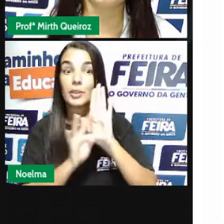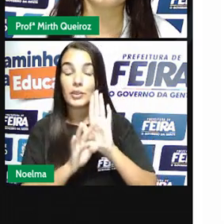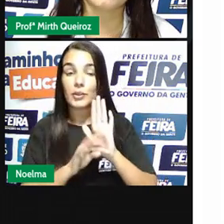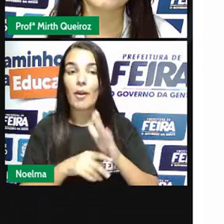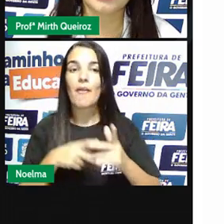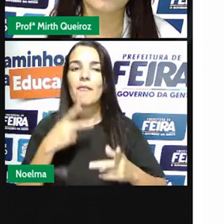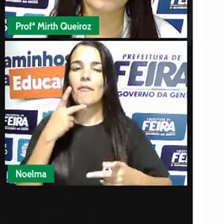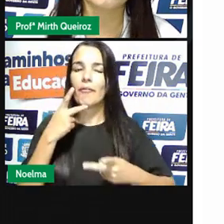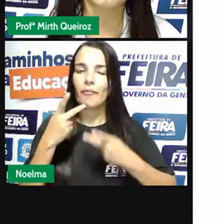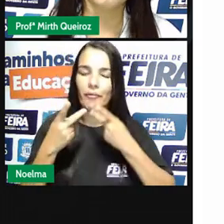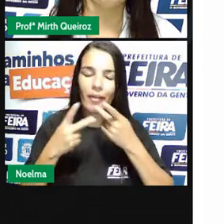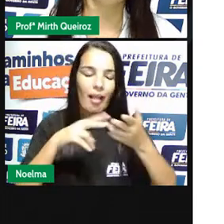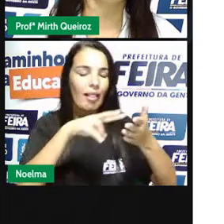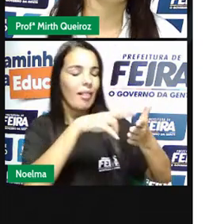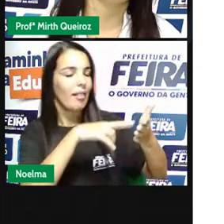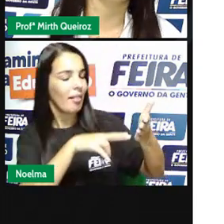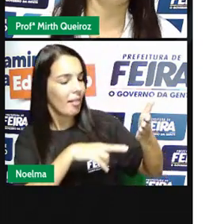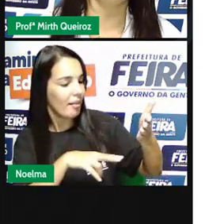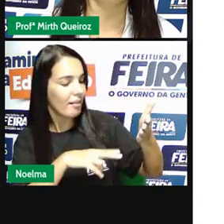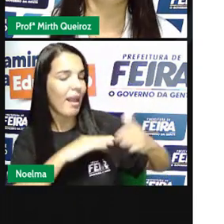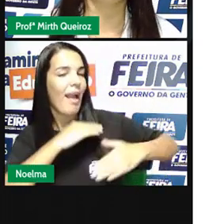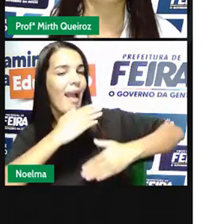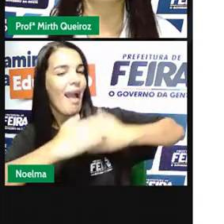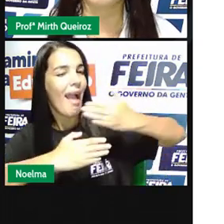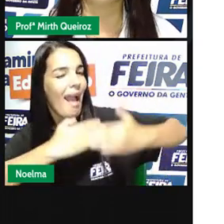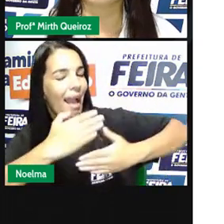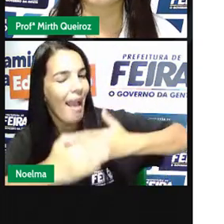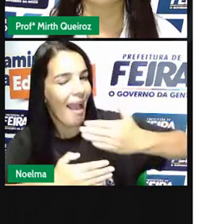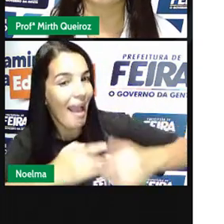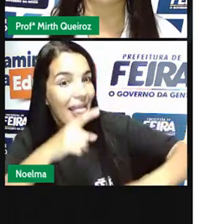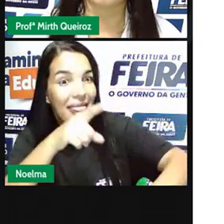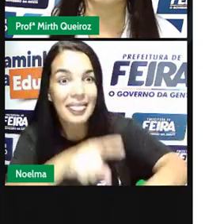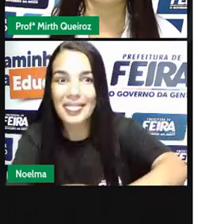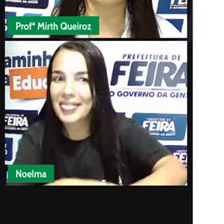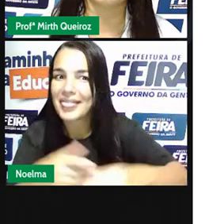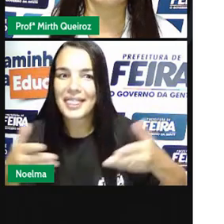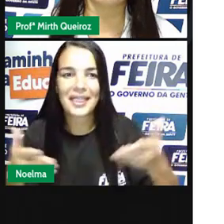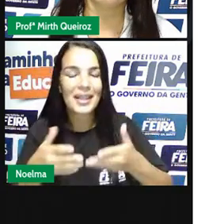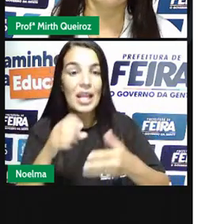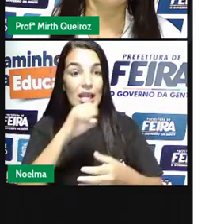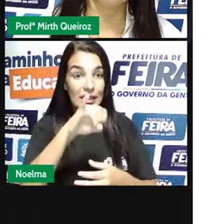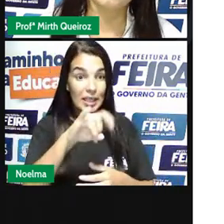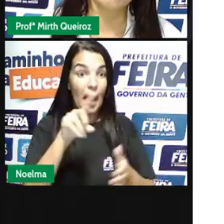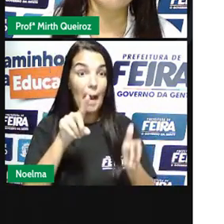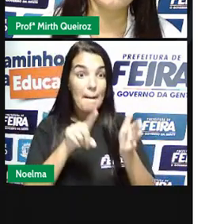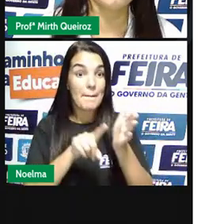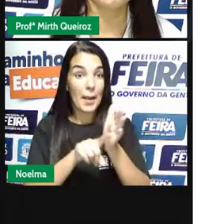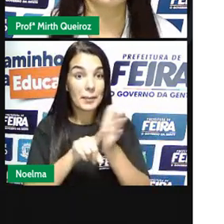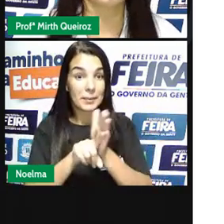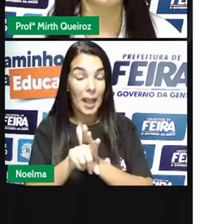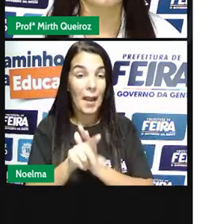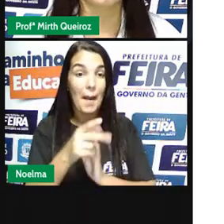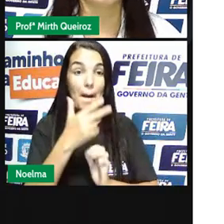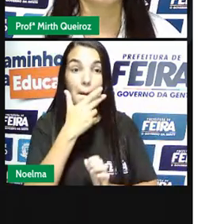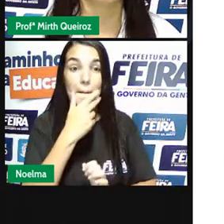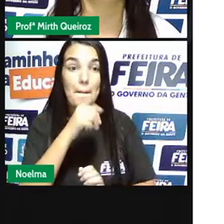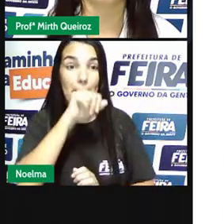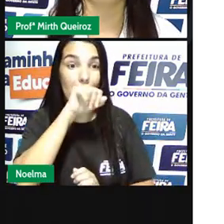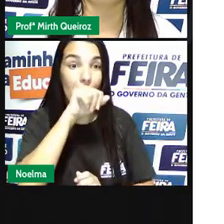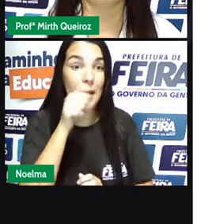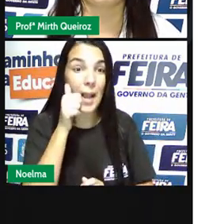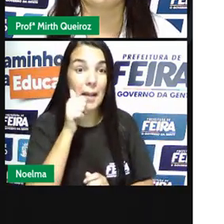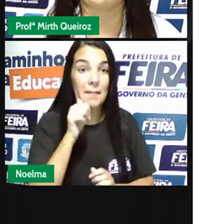em todas as épocas e são até hoje Se vocês perguntarem para os pais de vocês ele já ouviram essas